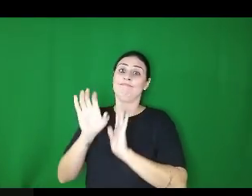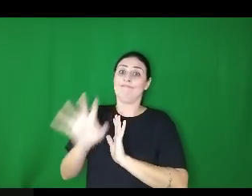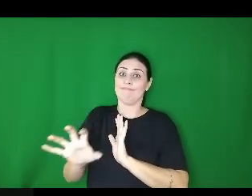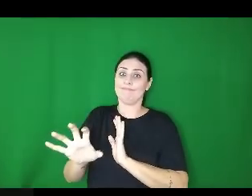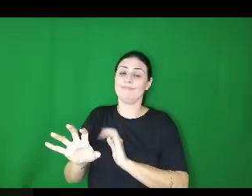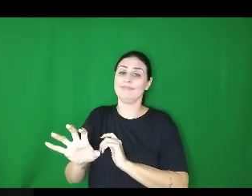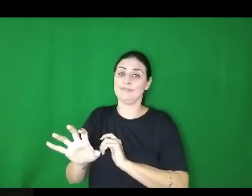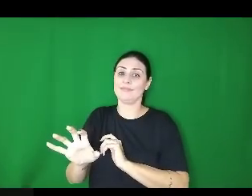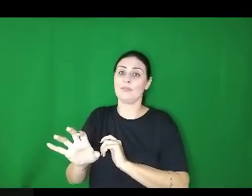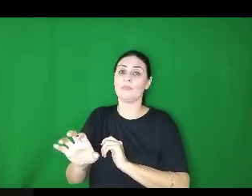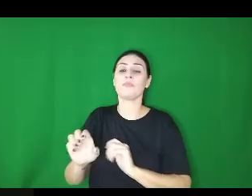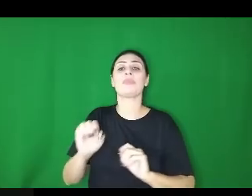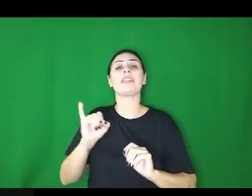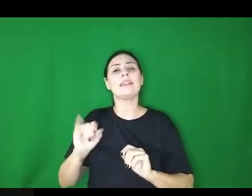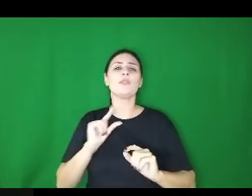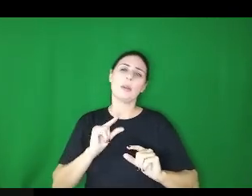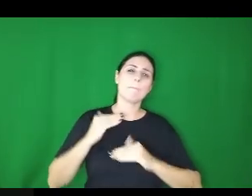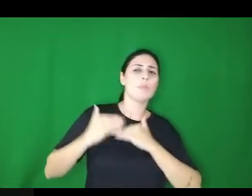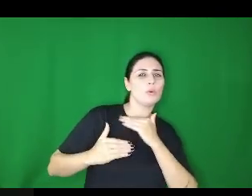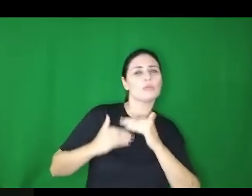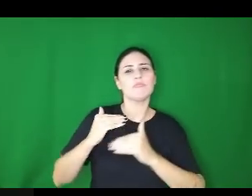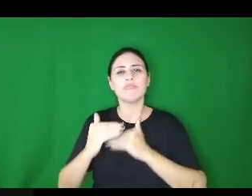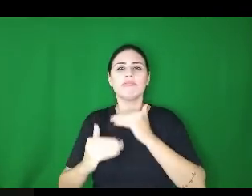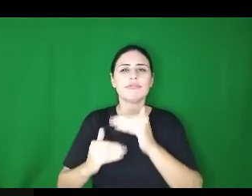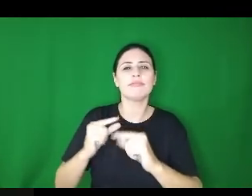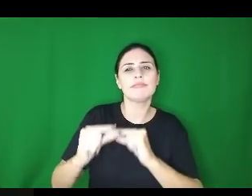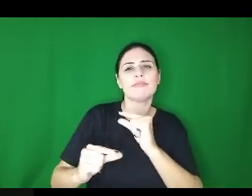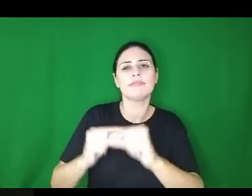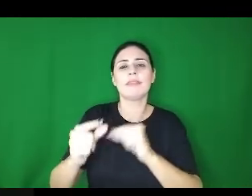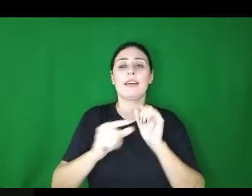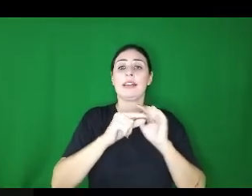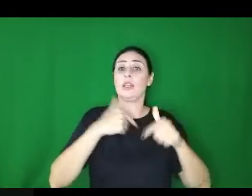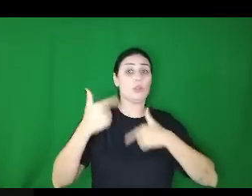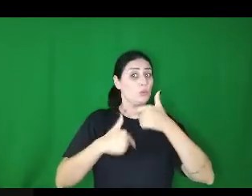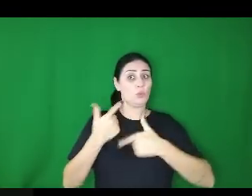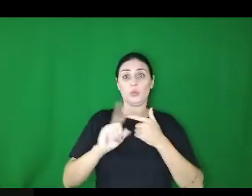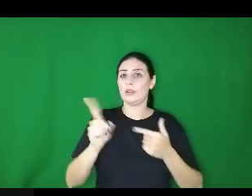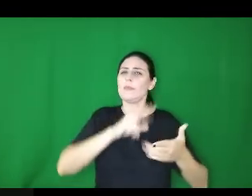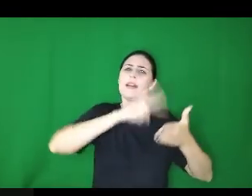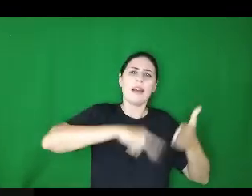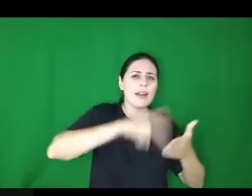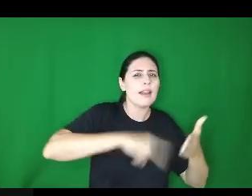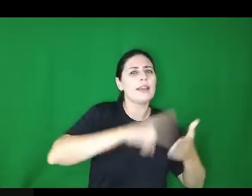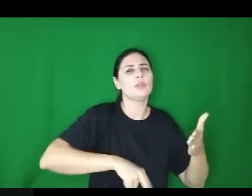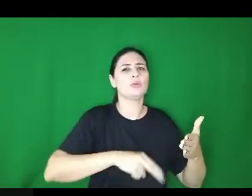iniciais. Agora, quando chega um texto já lá no sexto, sétimo ano, é